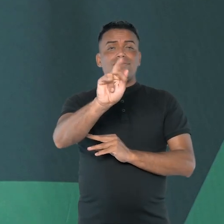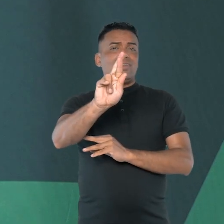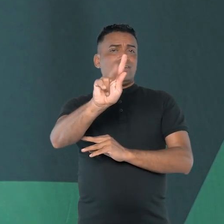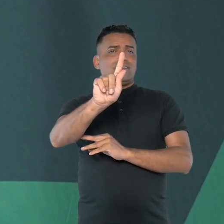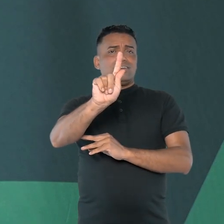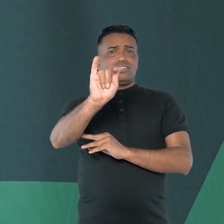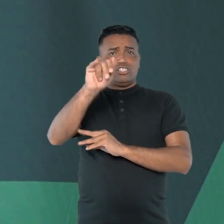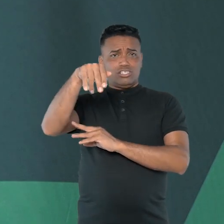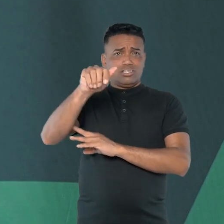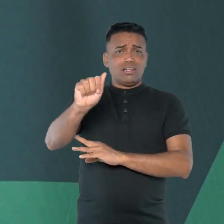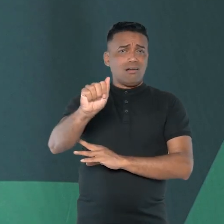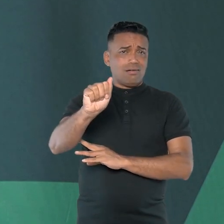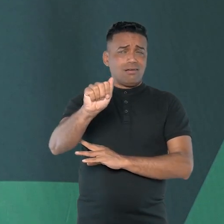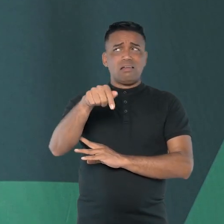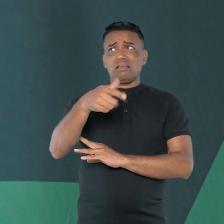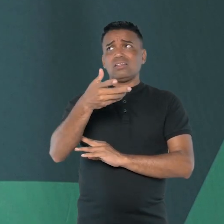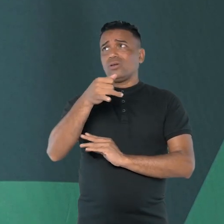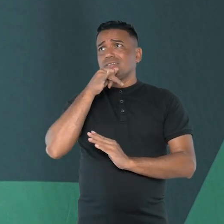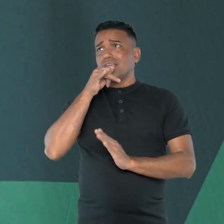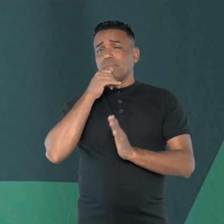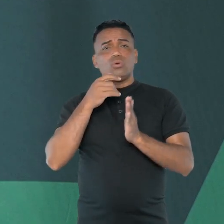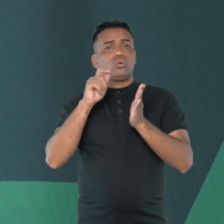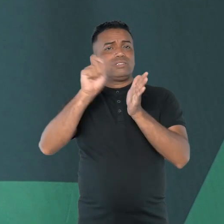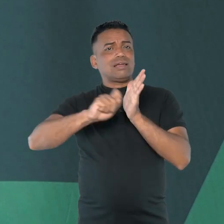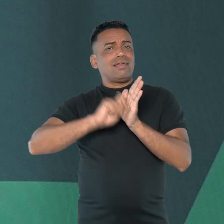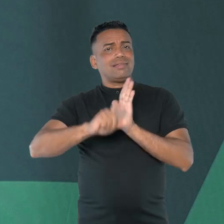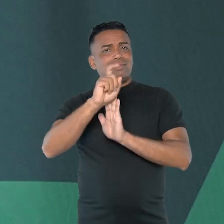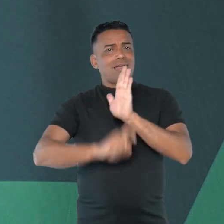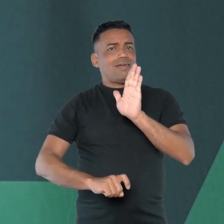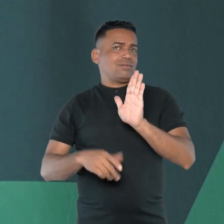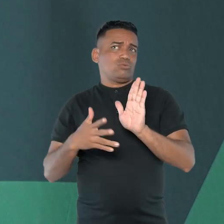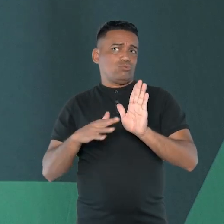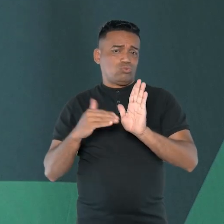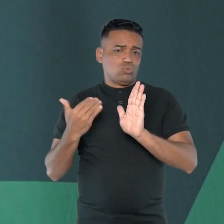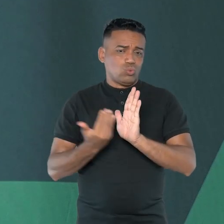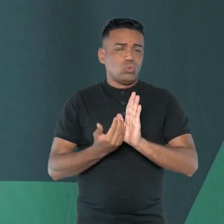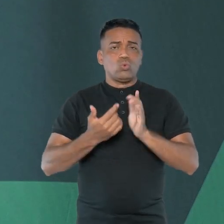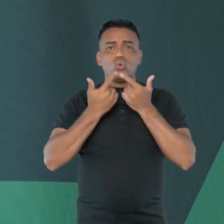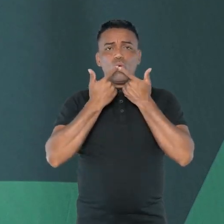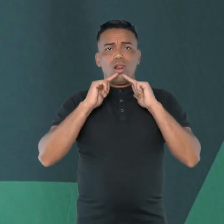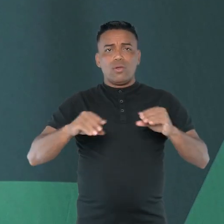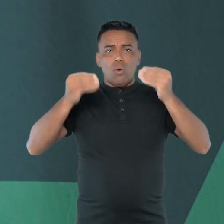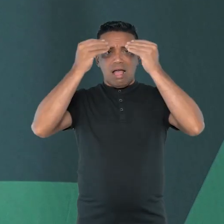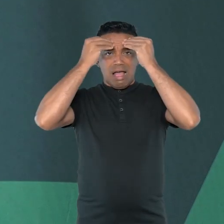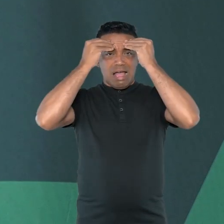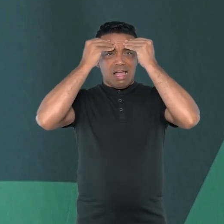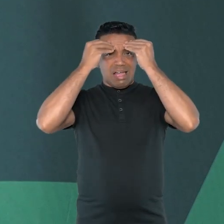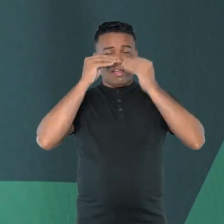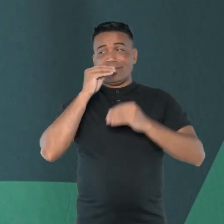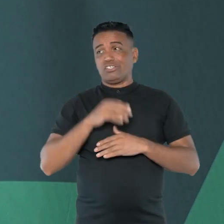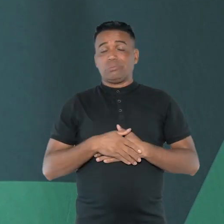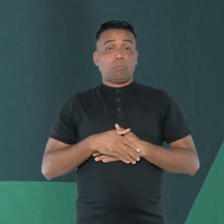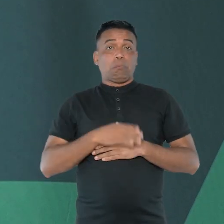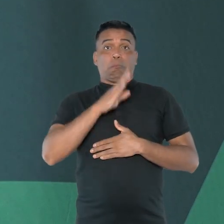porque as notas não têm aquele padrão de notas, digamos, impessoais, né, que todas as notas têm uma linguagem fria, impessoal, não. Ela muitas